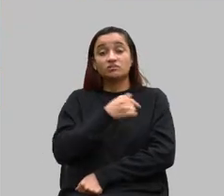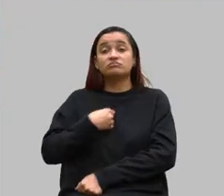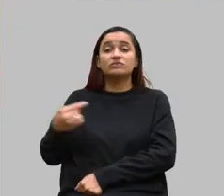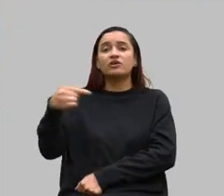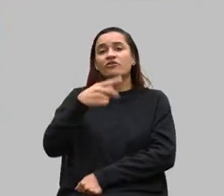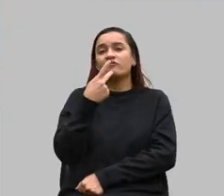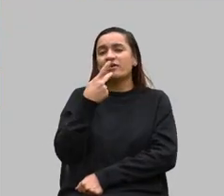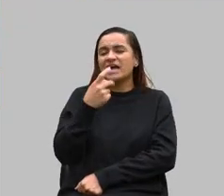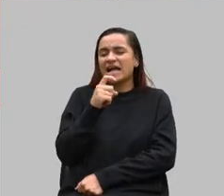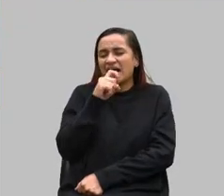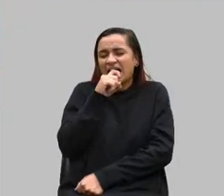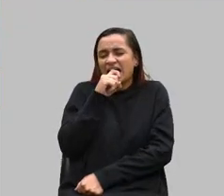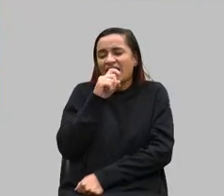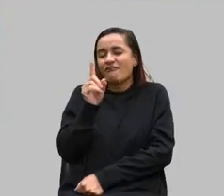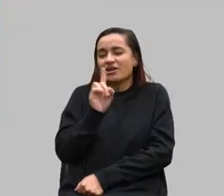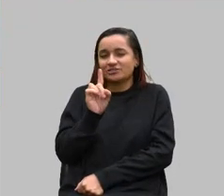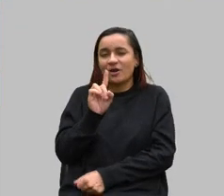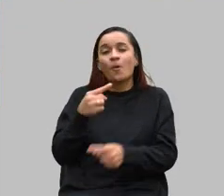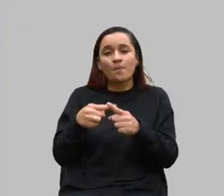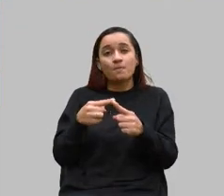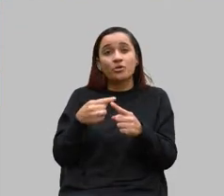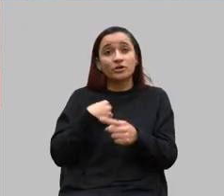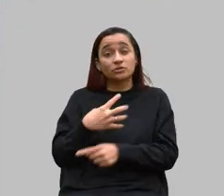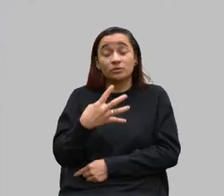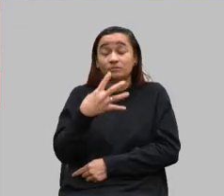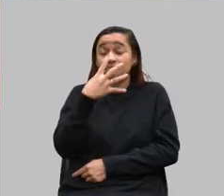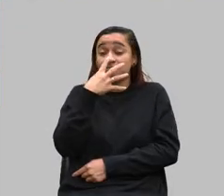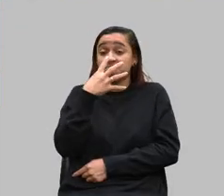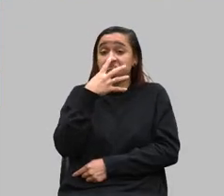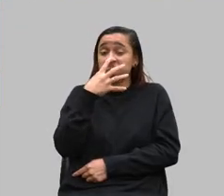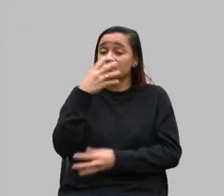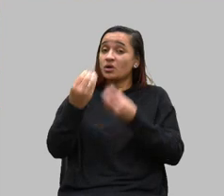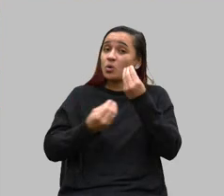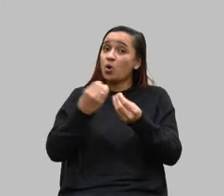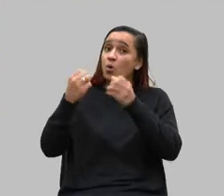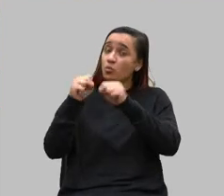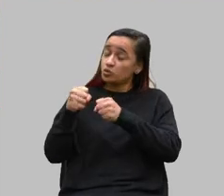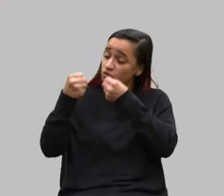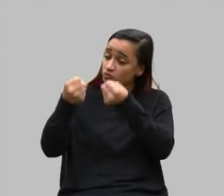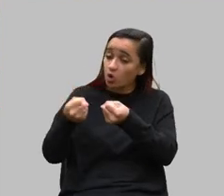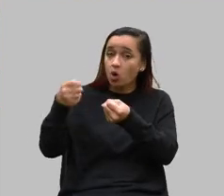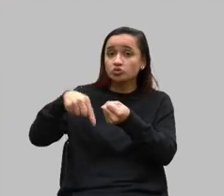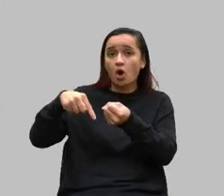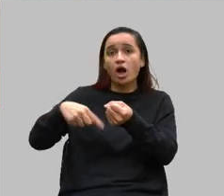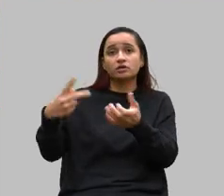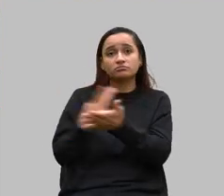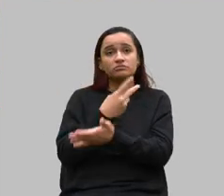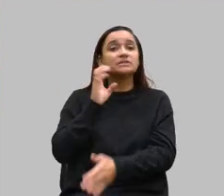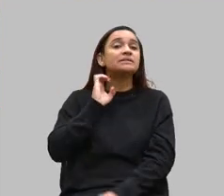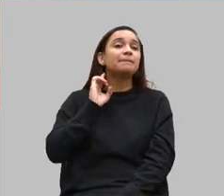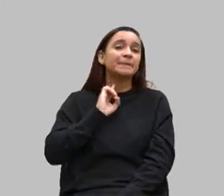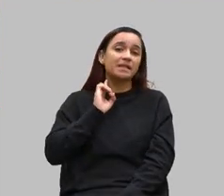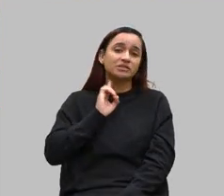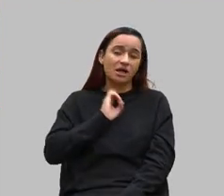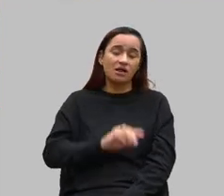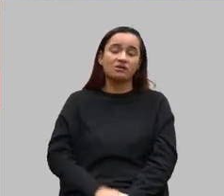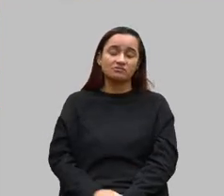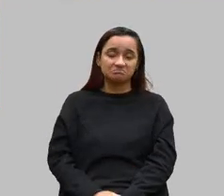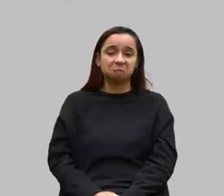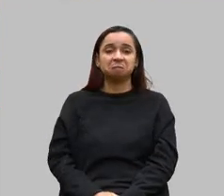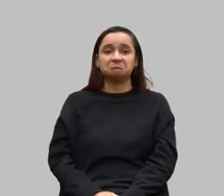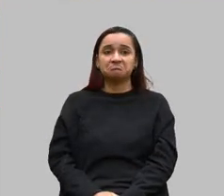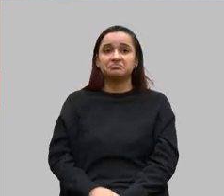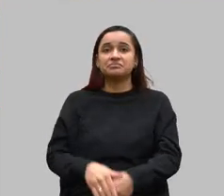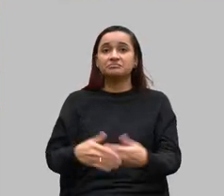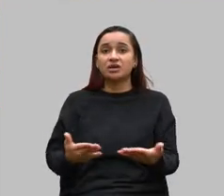inveja porque eu estou muito impressionado com esse esforço que tá sendo feito aqui no no estado de Minas Gerais né e vou